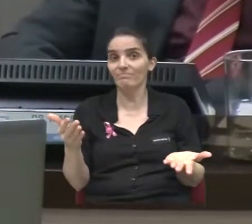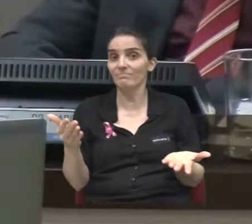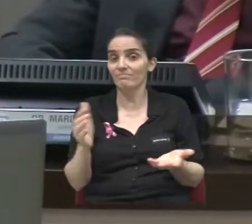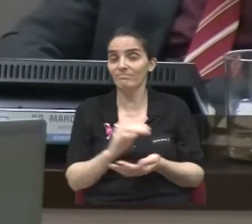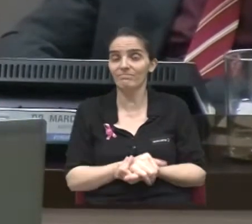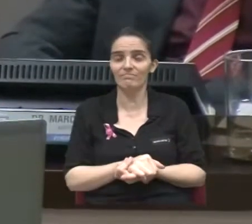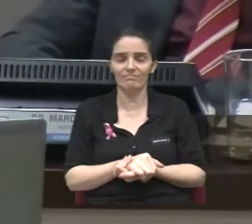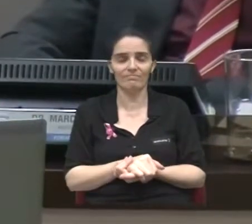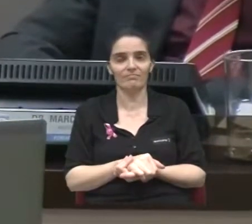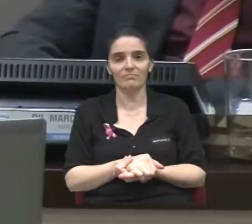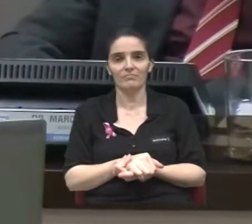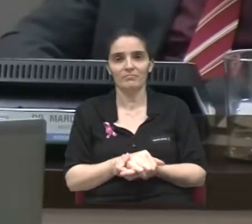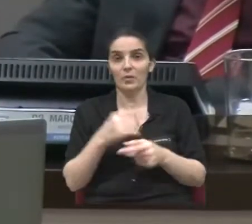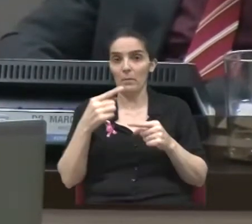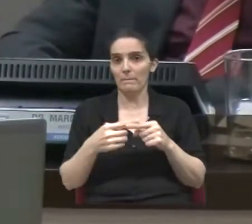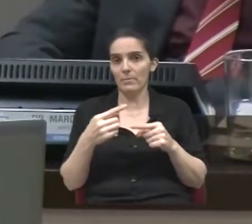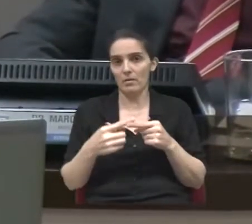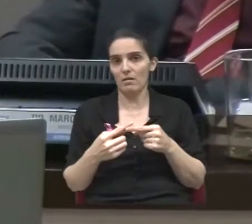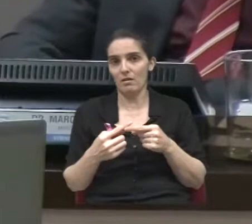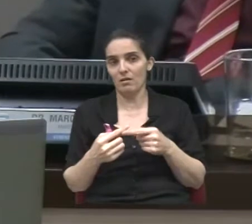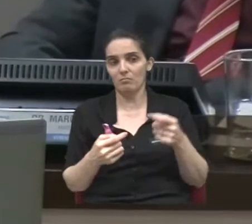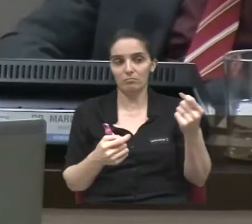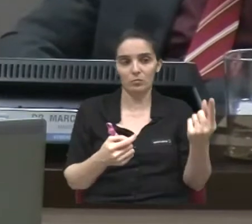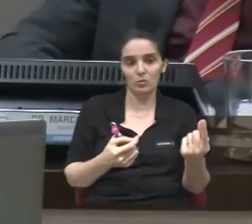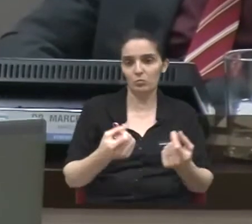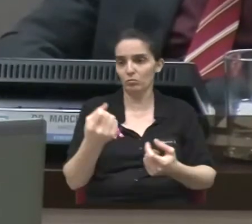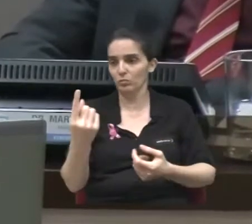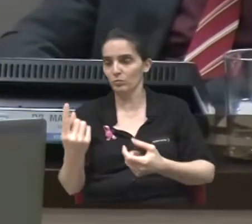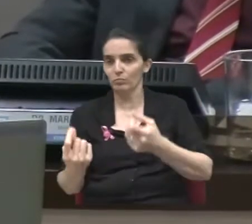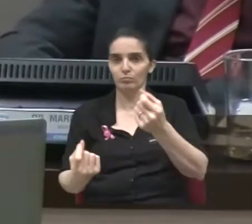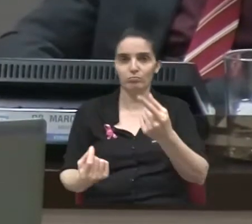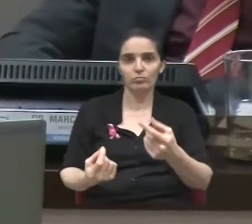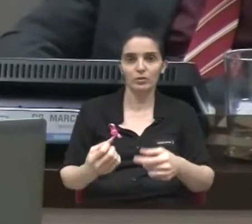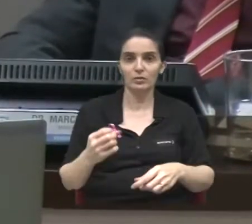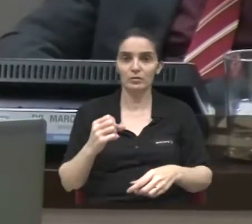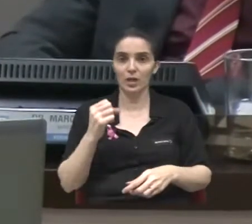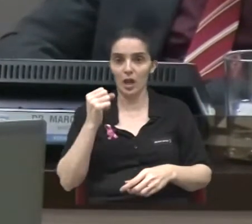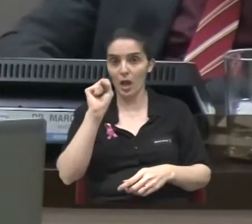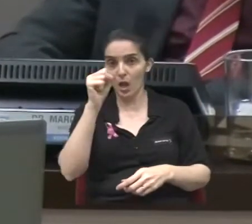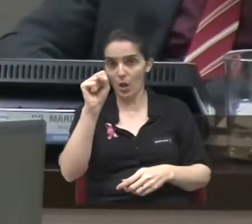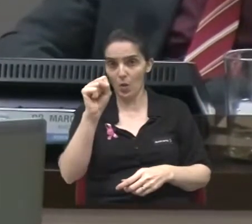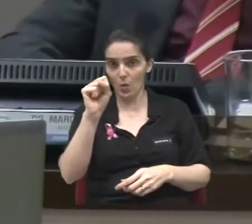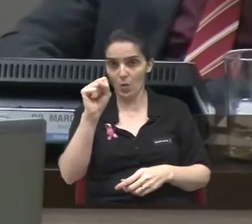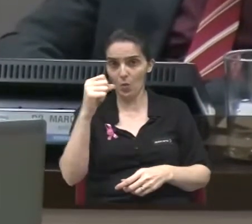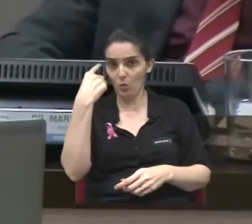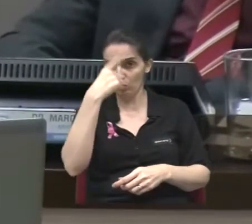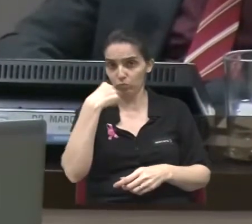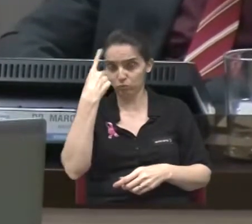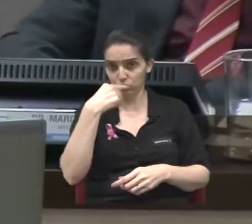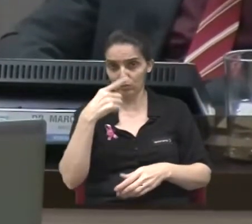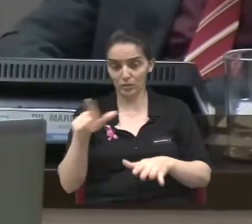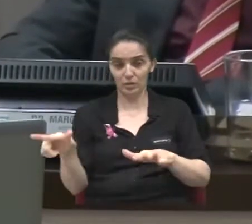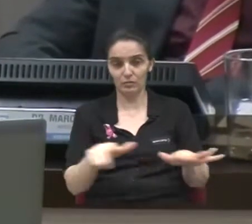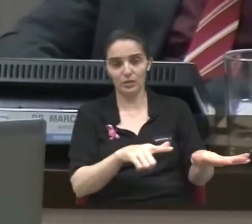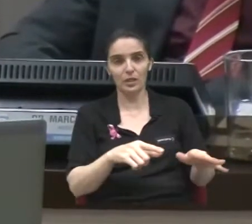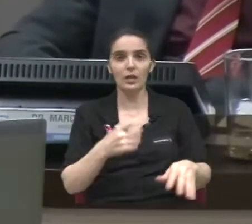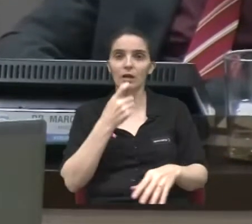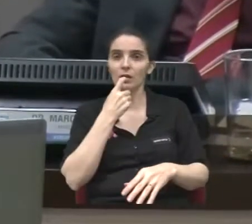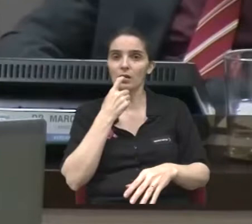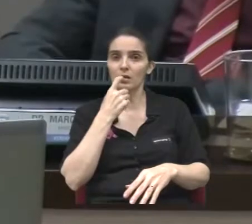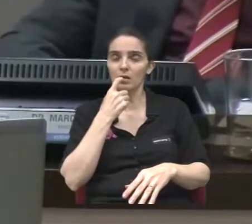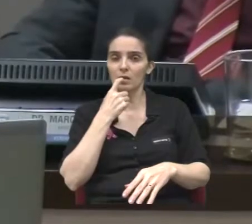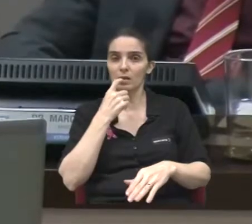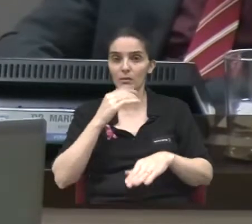Porque alguns fazem isso porque são 8 horas semanais. Campinas fez o programa Mais Médico